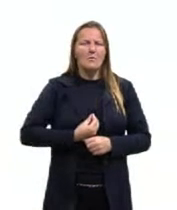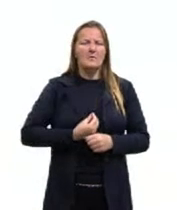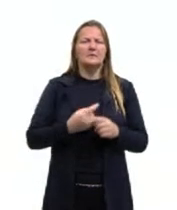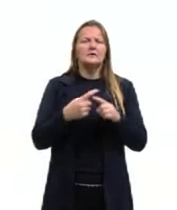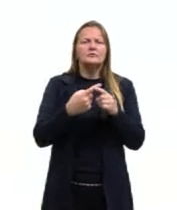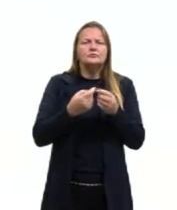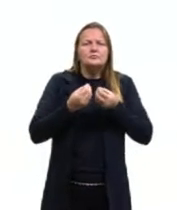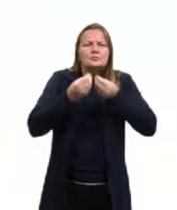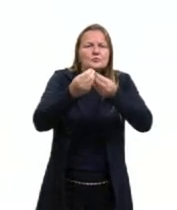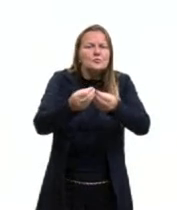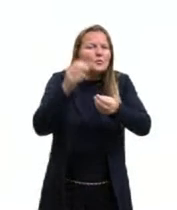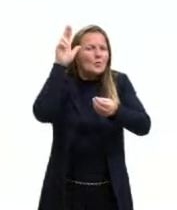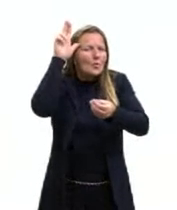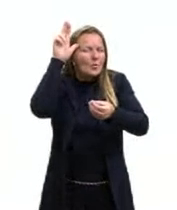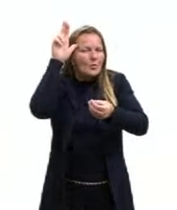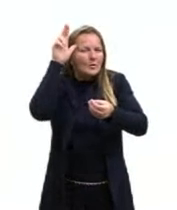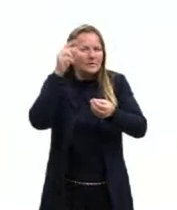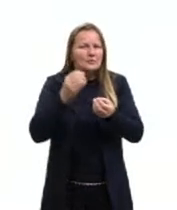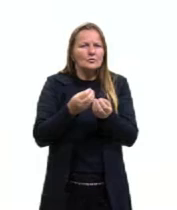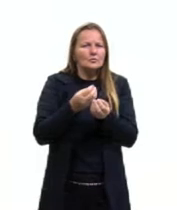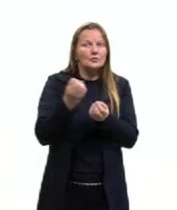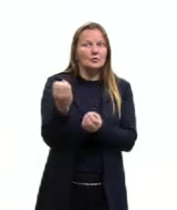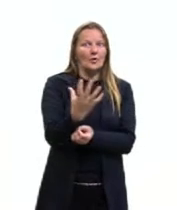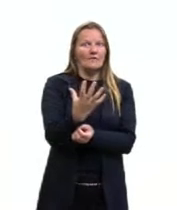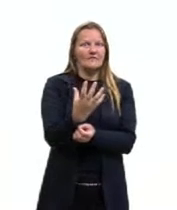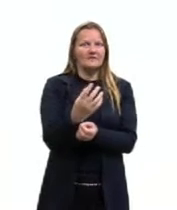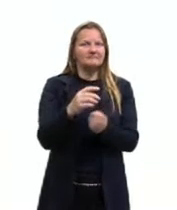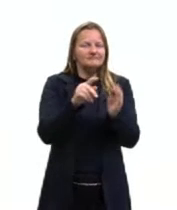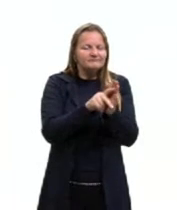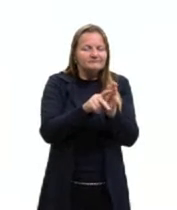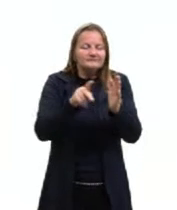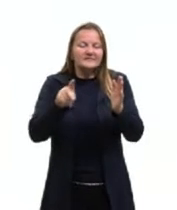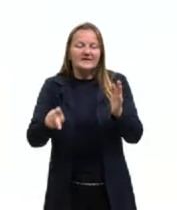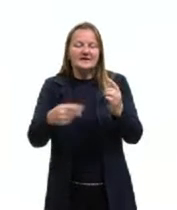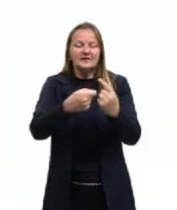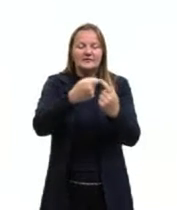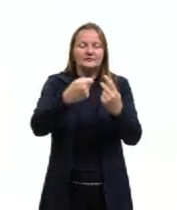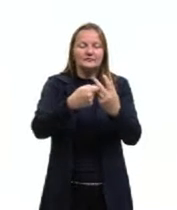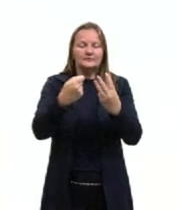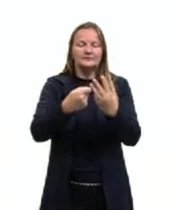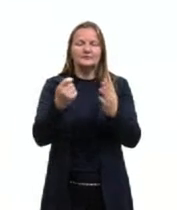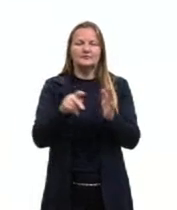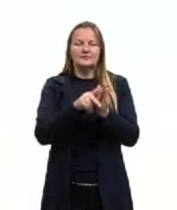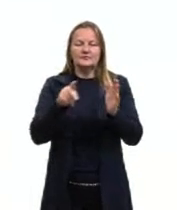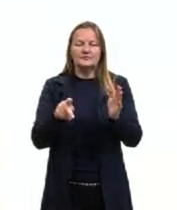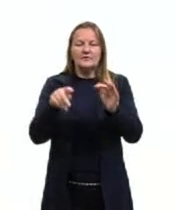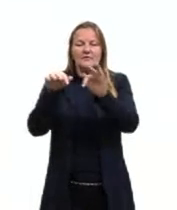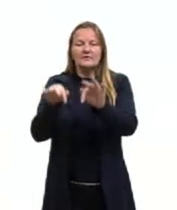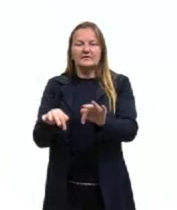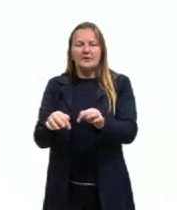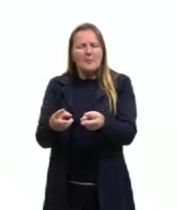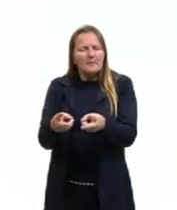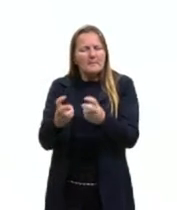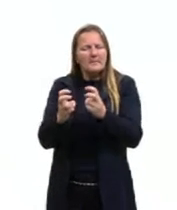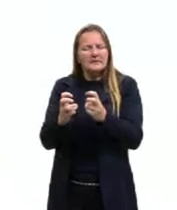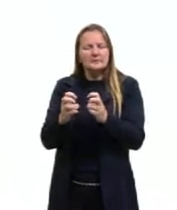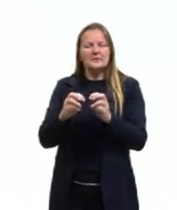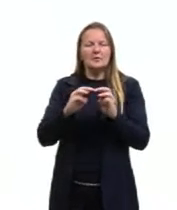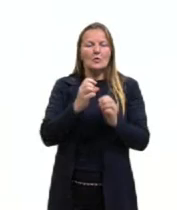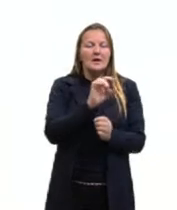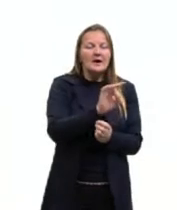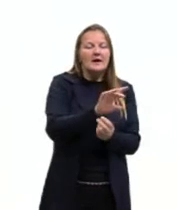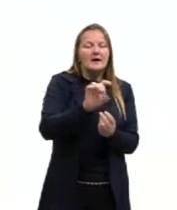os alimentou com a nova ração pelo mesmo período de tempo ao final anotou a massa de cada